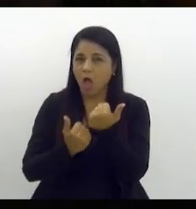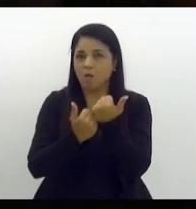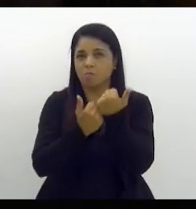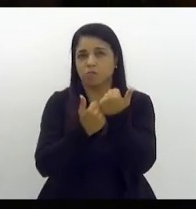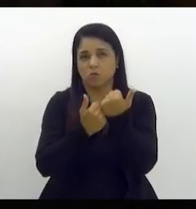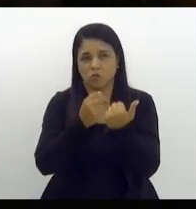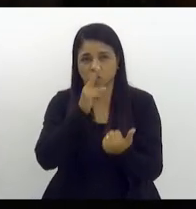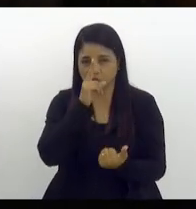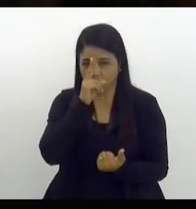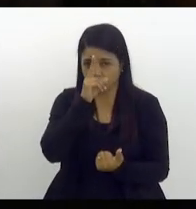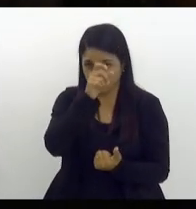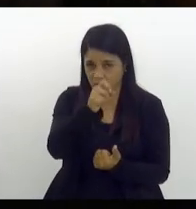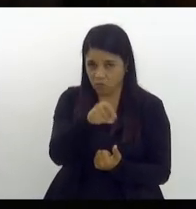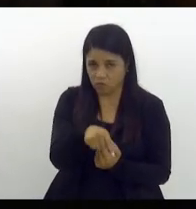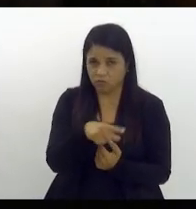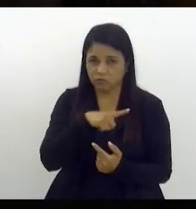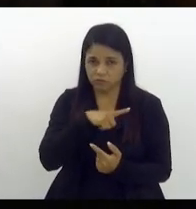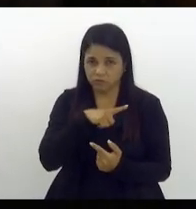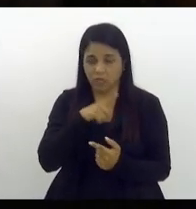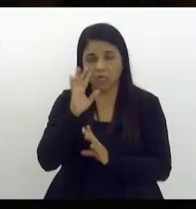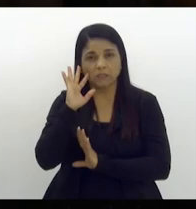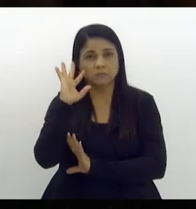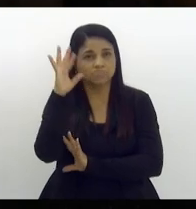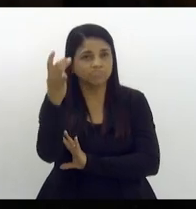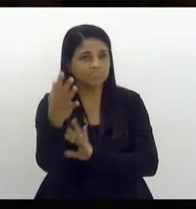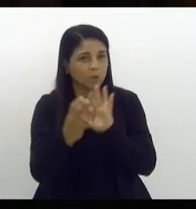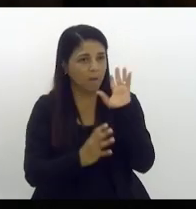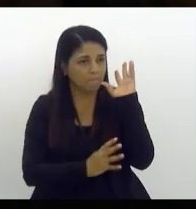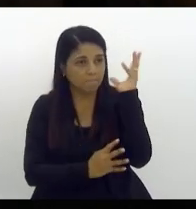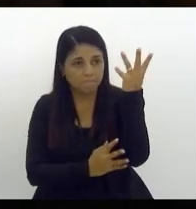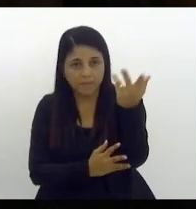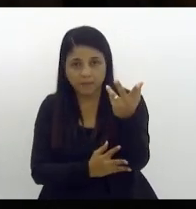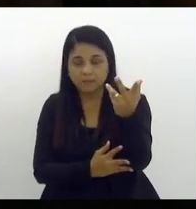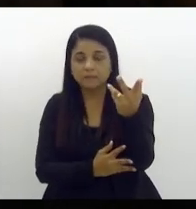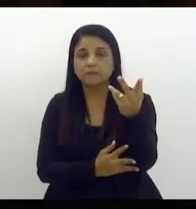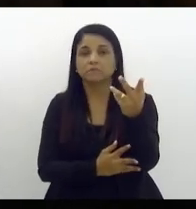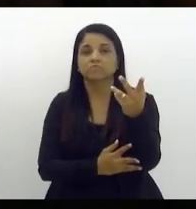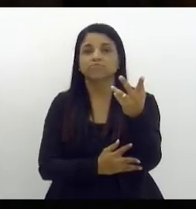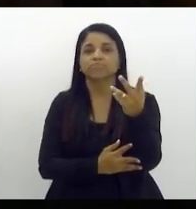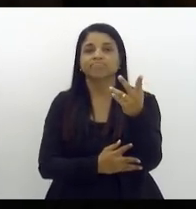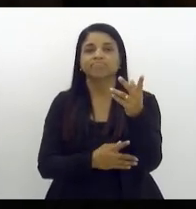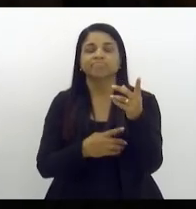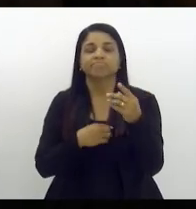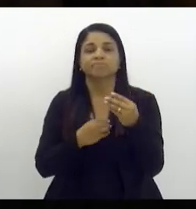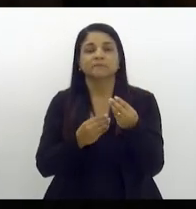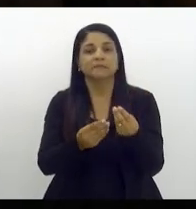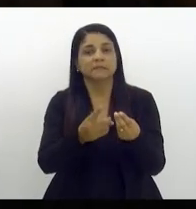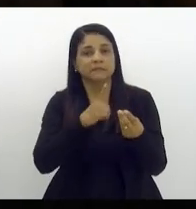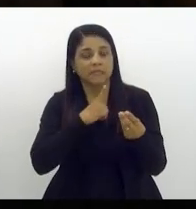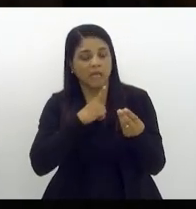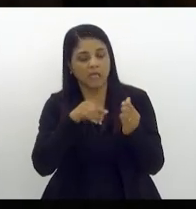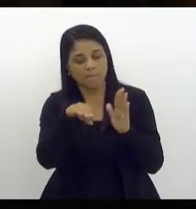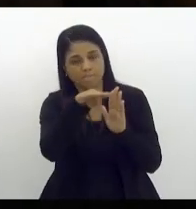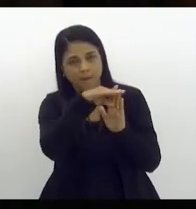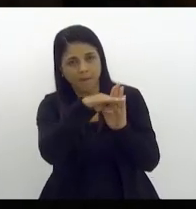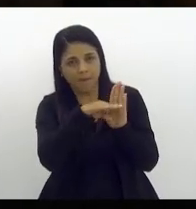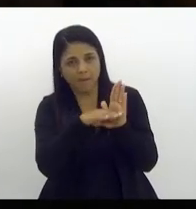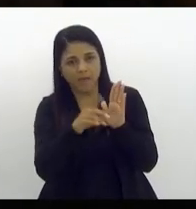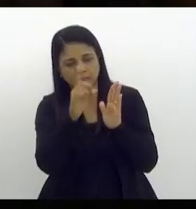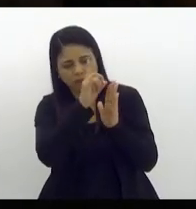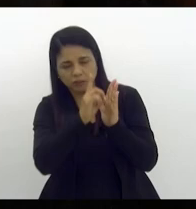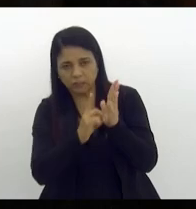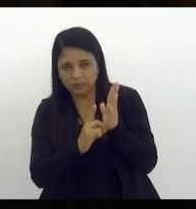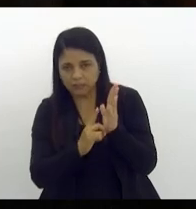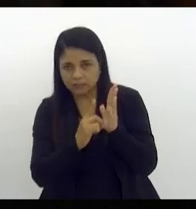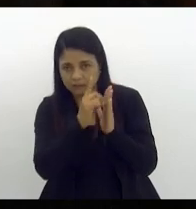forte na questão ambiental, possa trazer diretrizes nesse sentido,